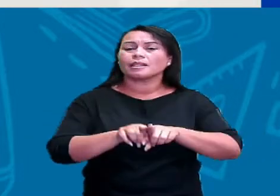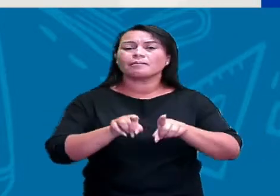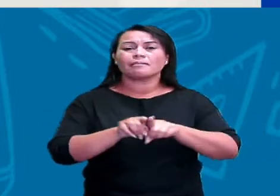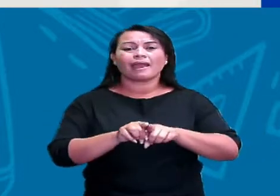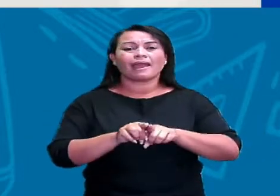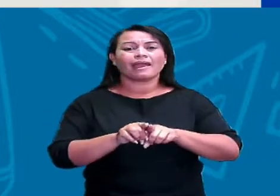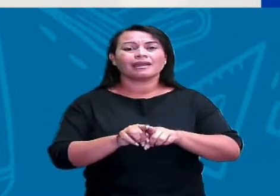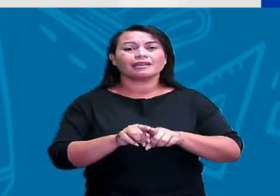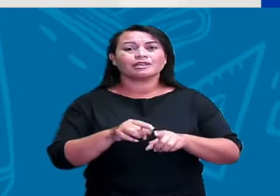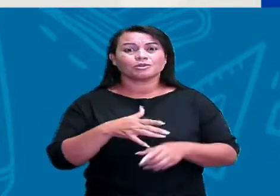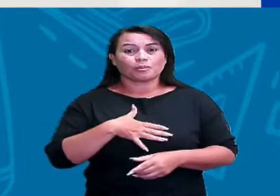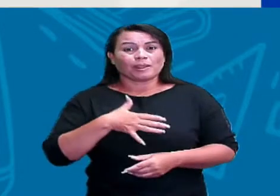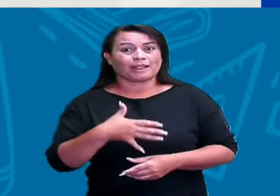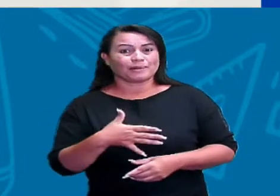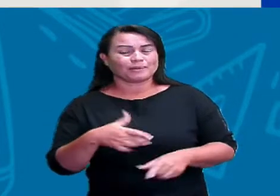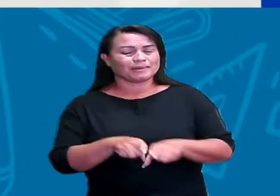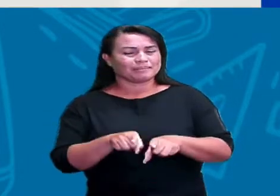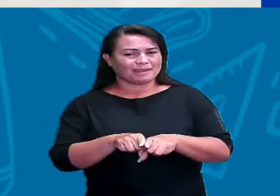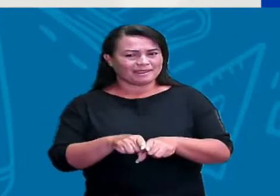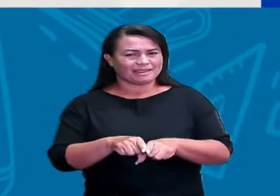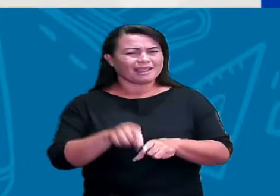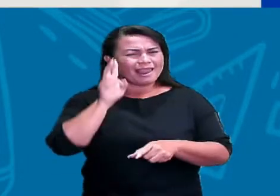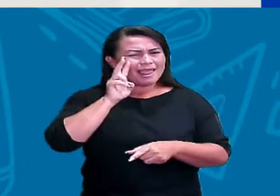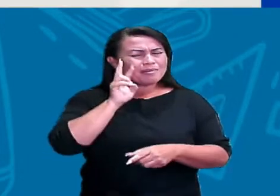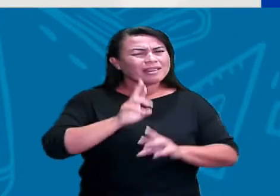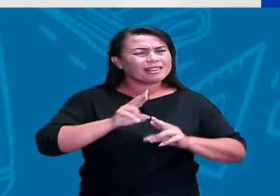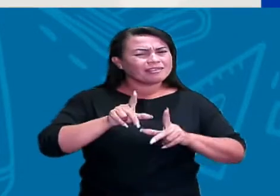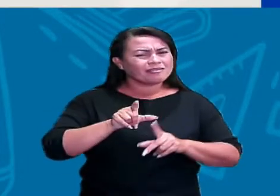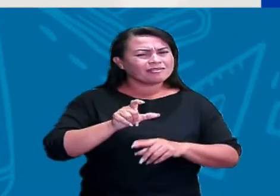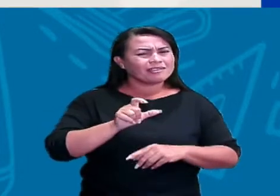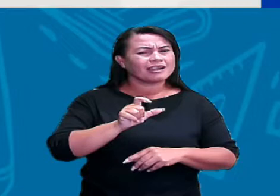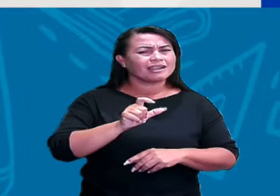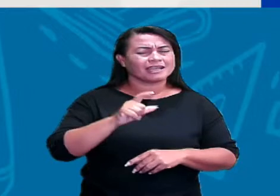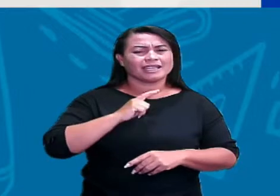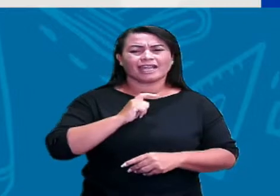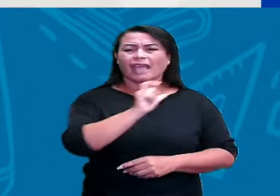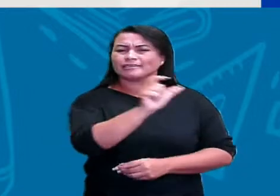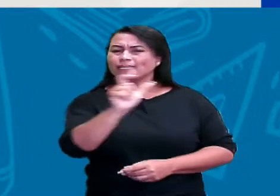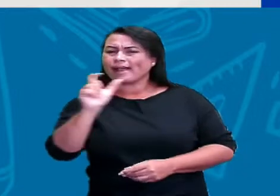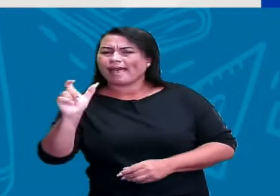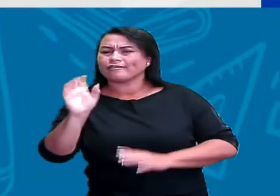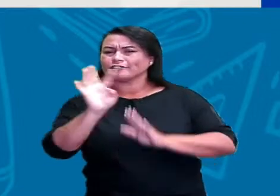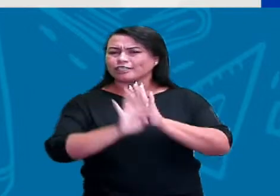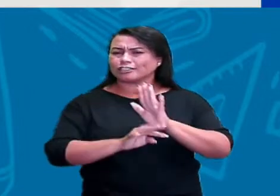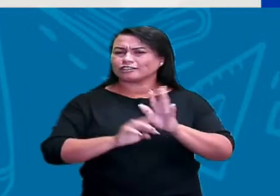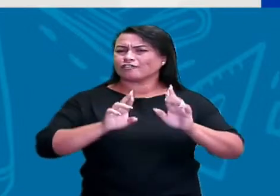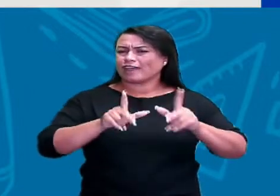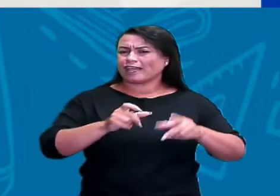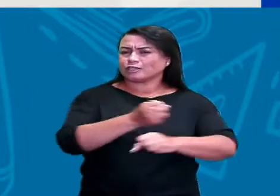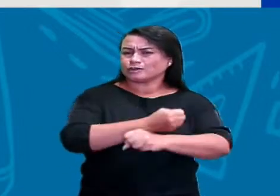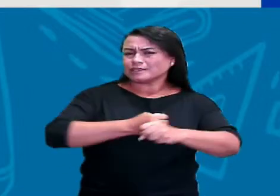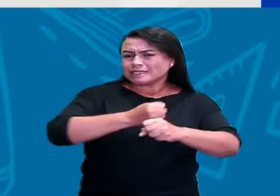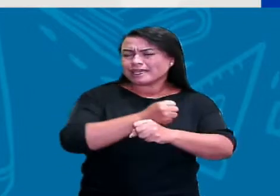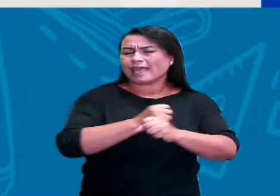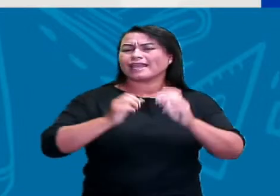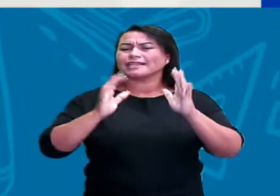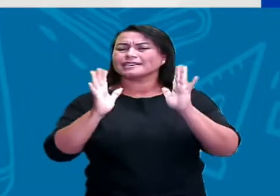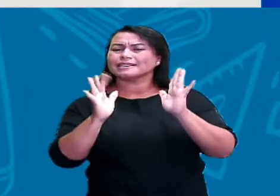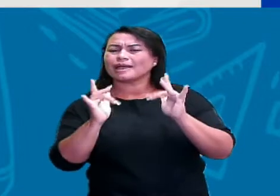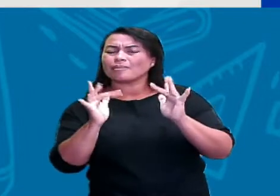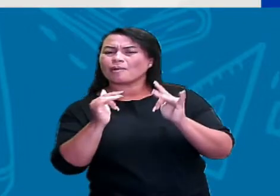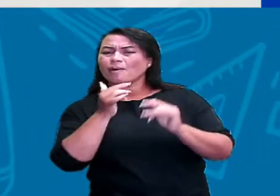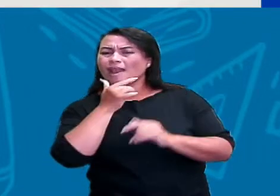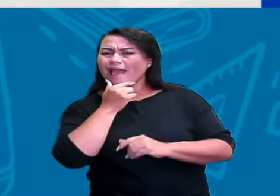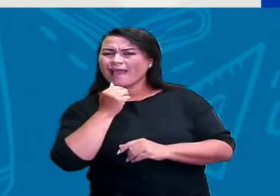e supetão, diferente daquelas que estão lá no texto, diferente de cozinheira, diferente de namorado.